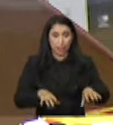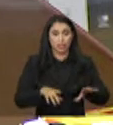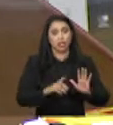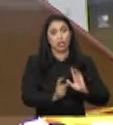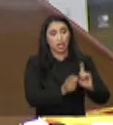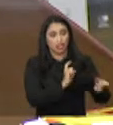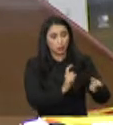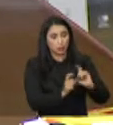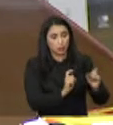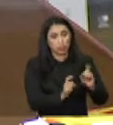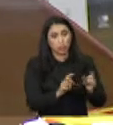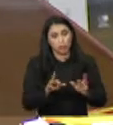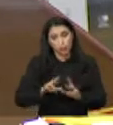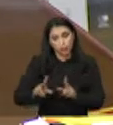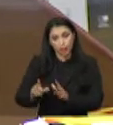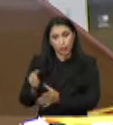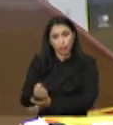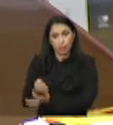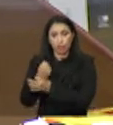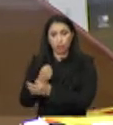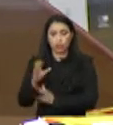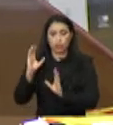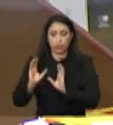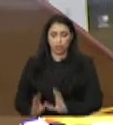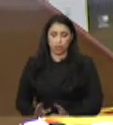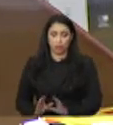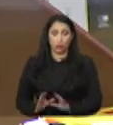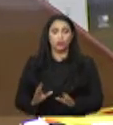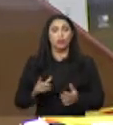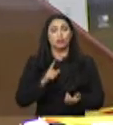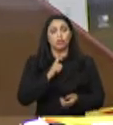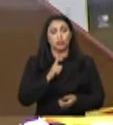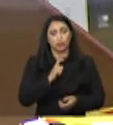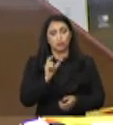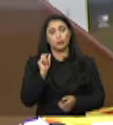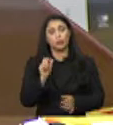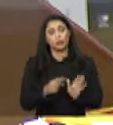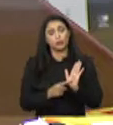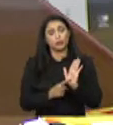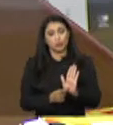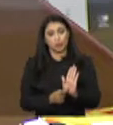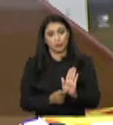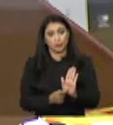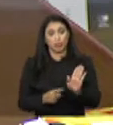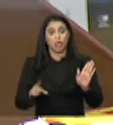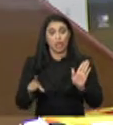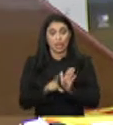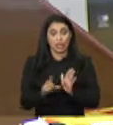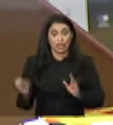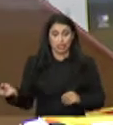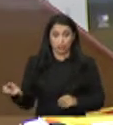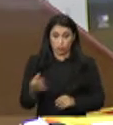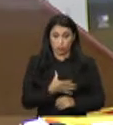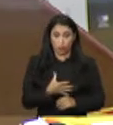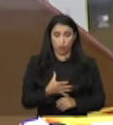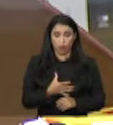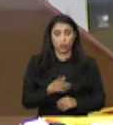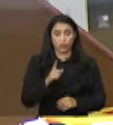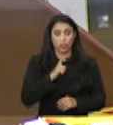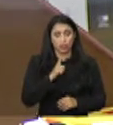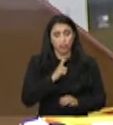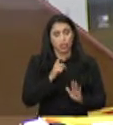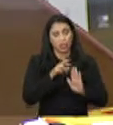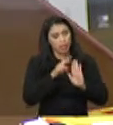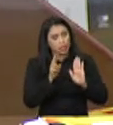em termos de garantias do cidadão o Artigo terceiro número 2 do citado regime geral Manda aplicar a lei nova mais benéfica as